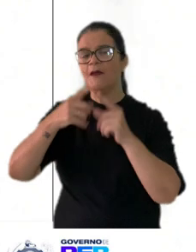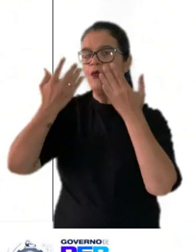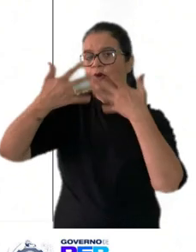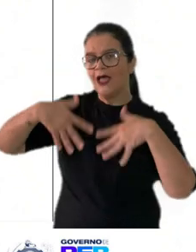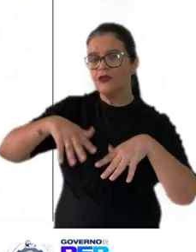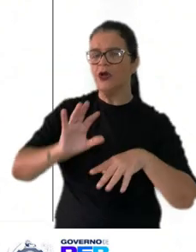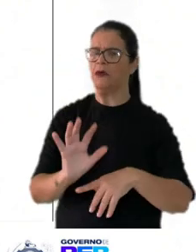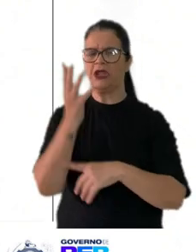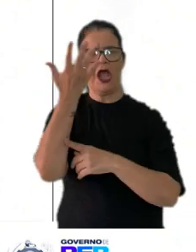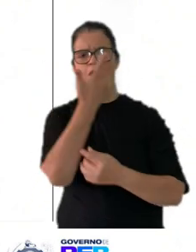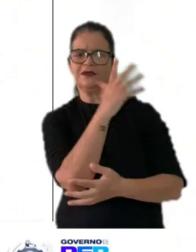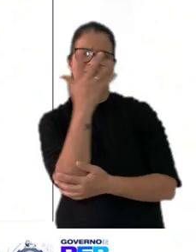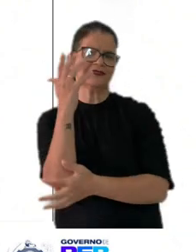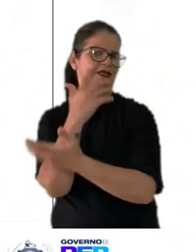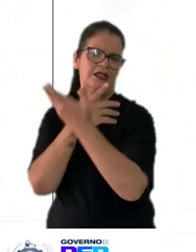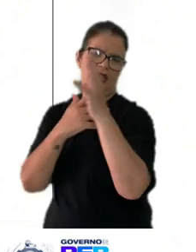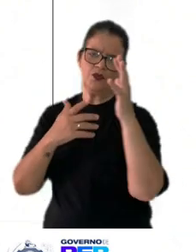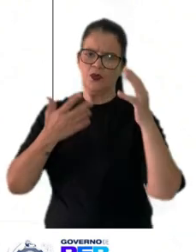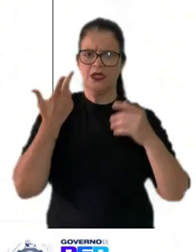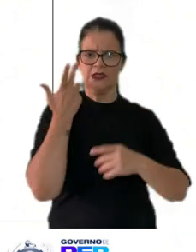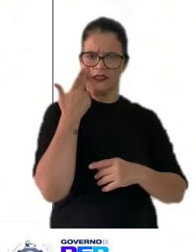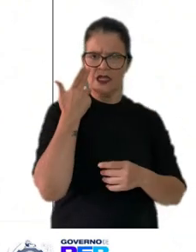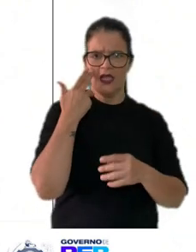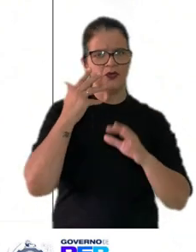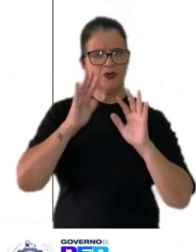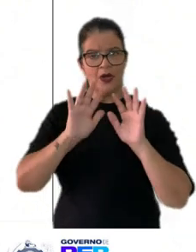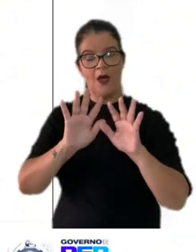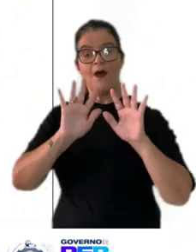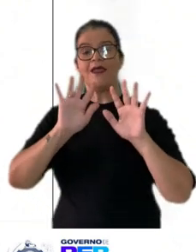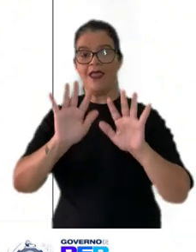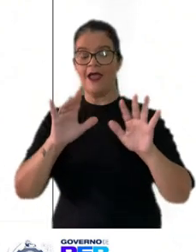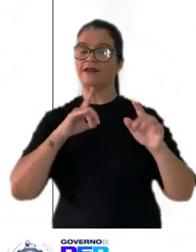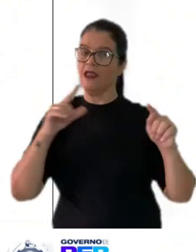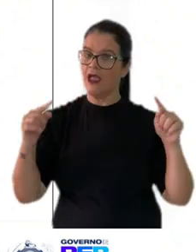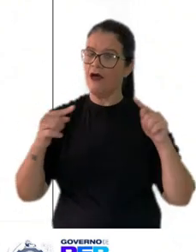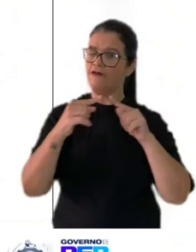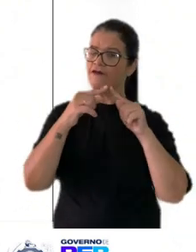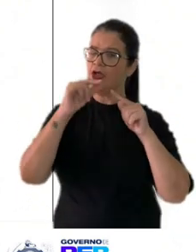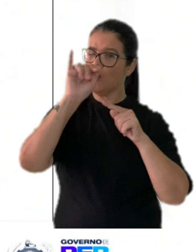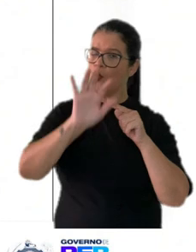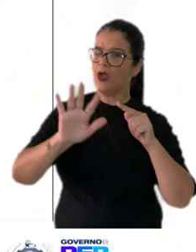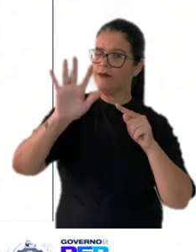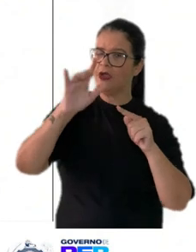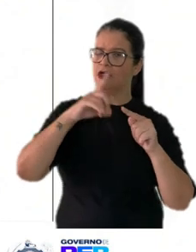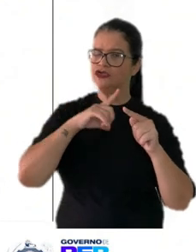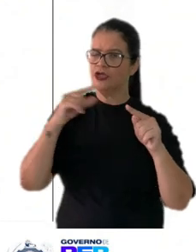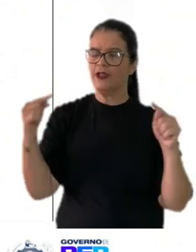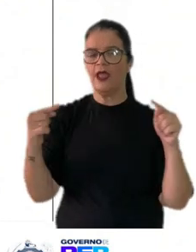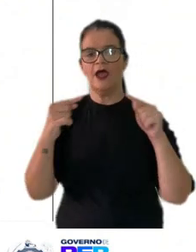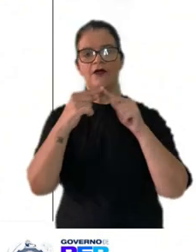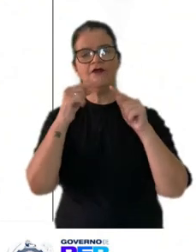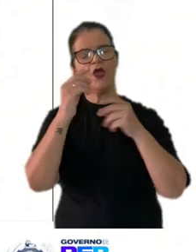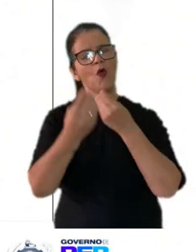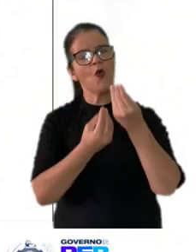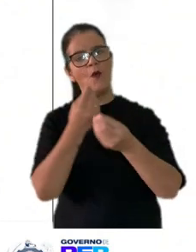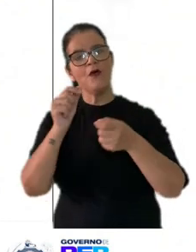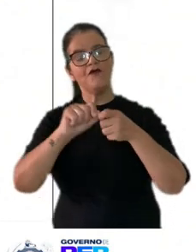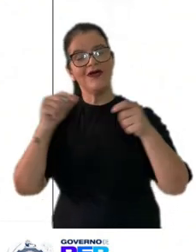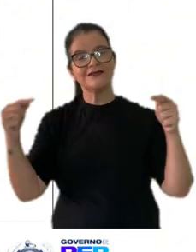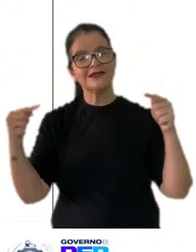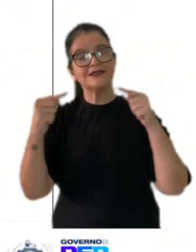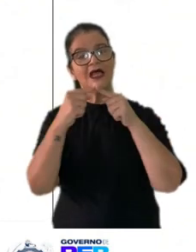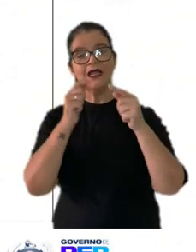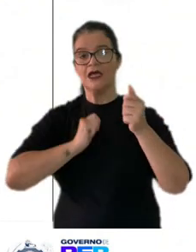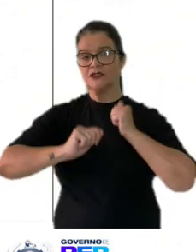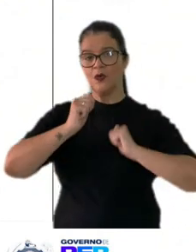natureza tá e aí tem a ver com a imagem tem a ver com como é que eu faço essa ligação com ansiedade